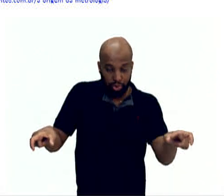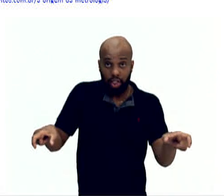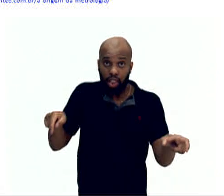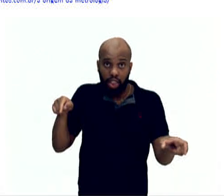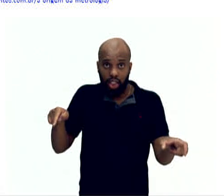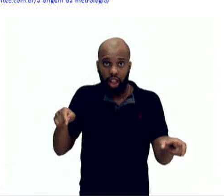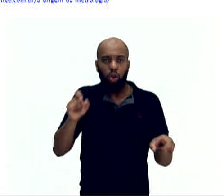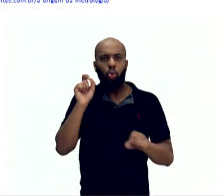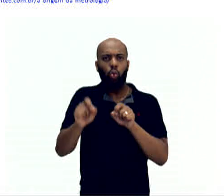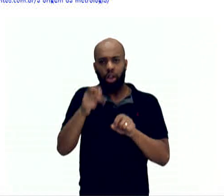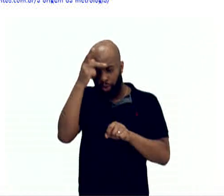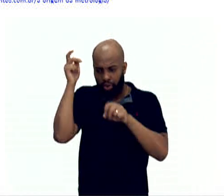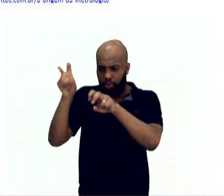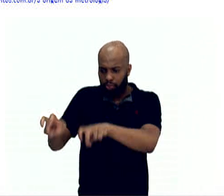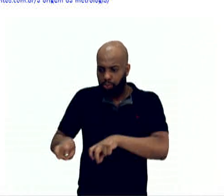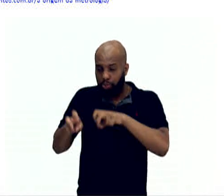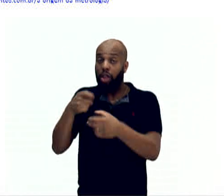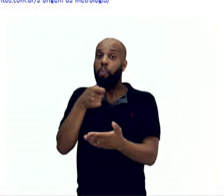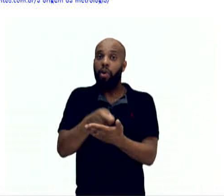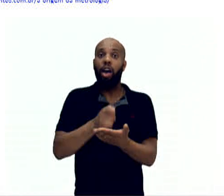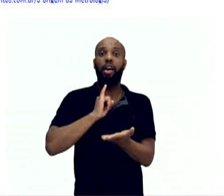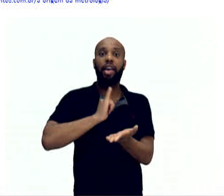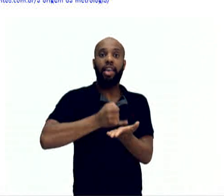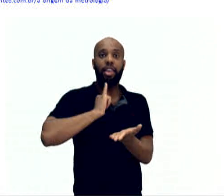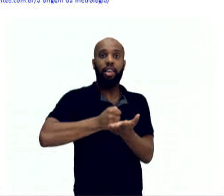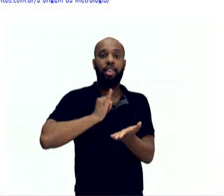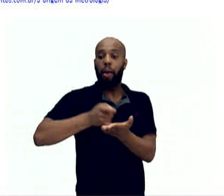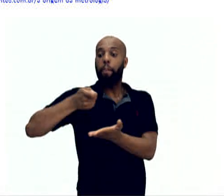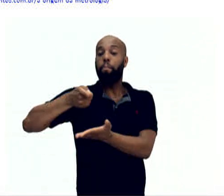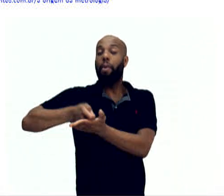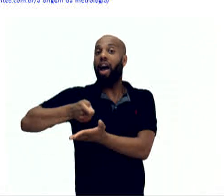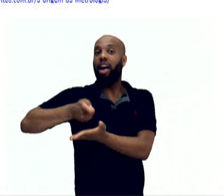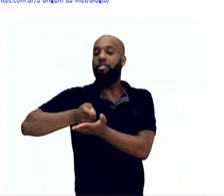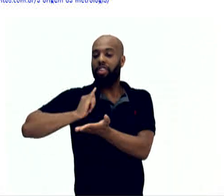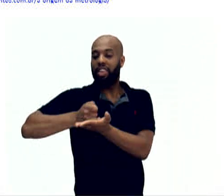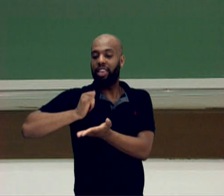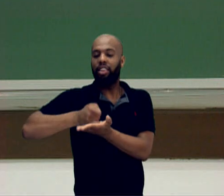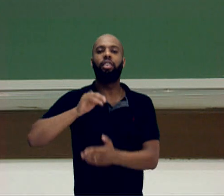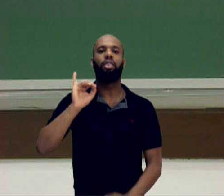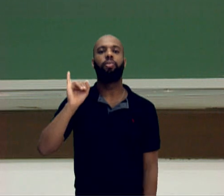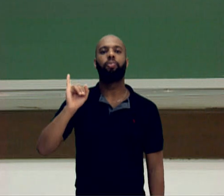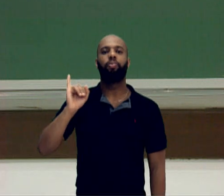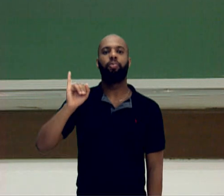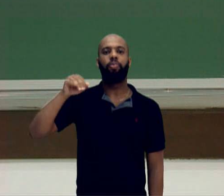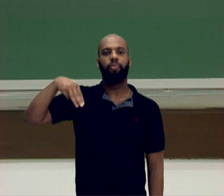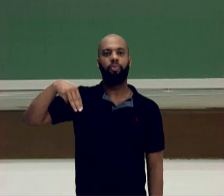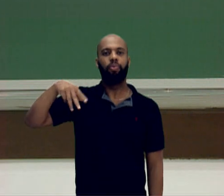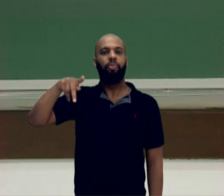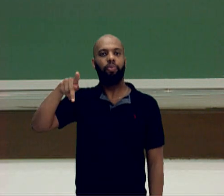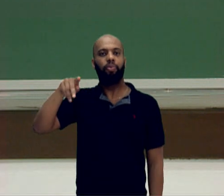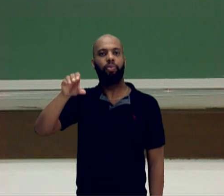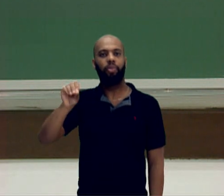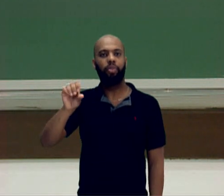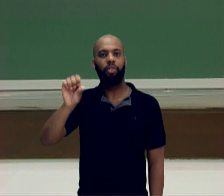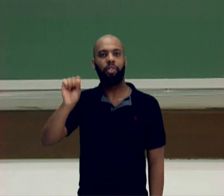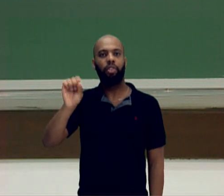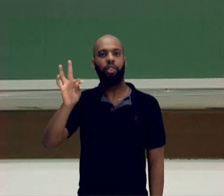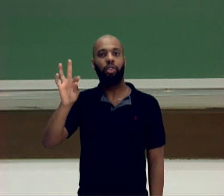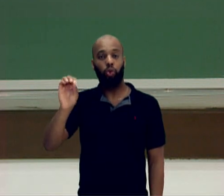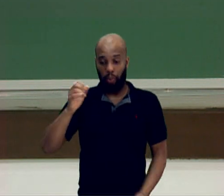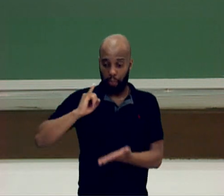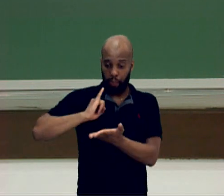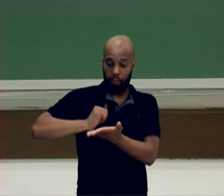pirâmides dos faraós é lá no Egito. As pirâmides é considerada uma das 8 maravilhas do mundo, não é? Por quê?